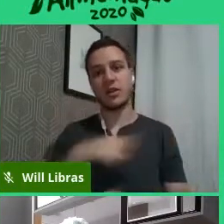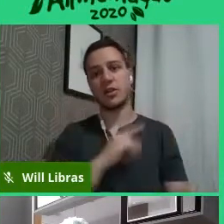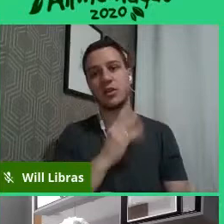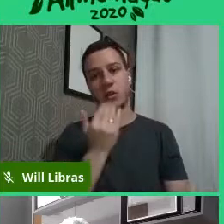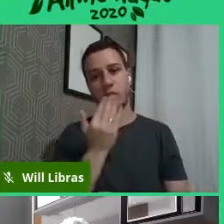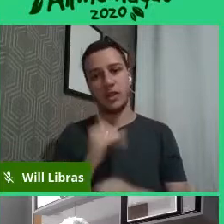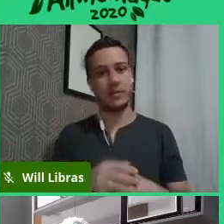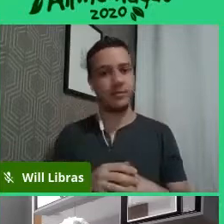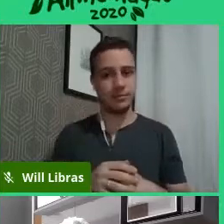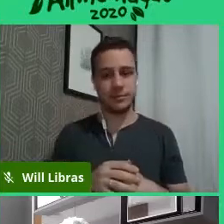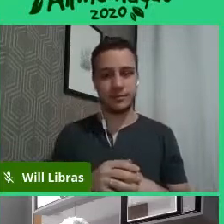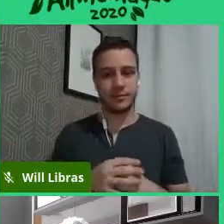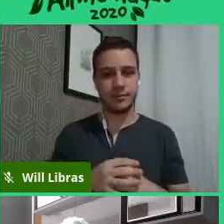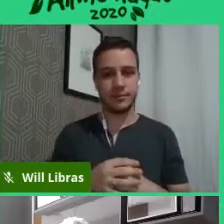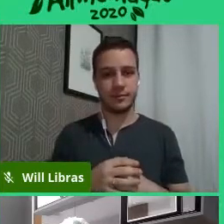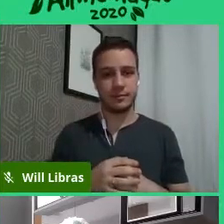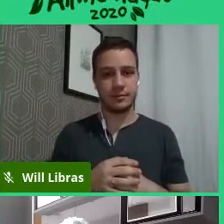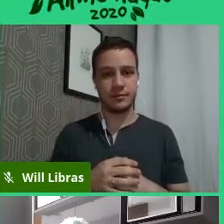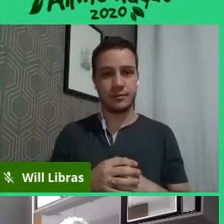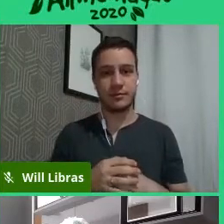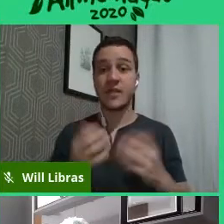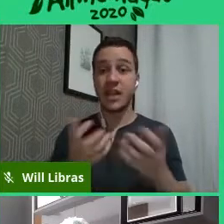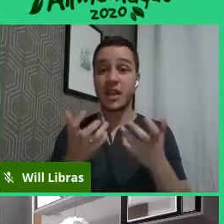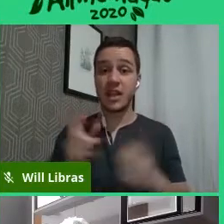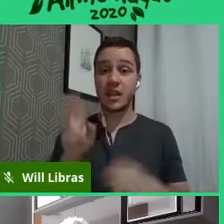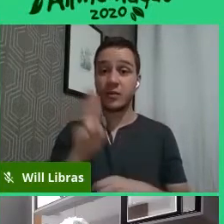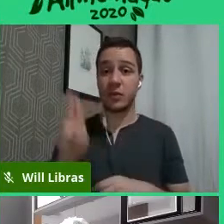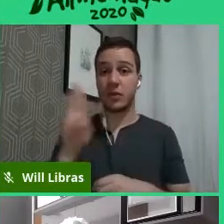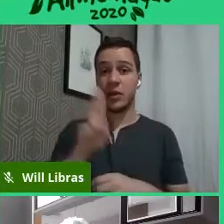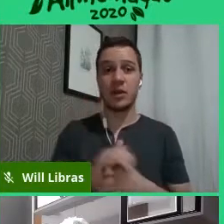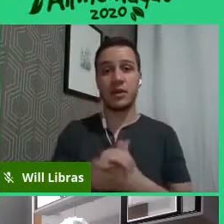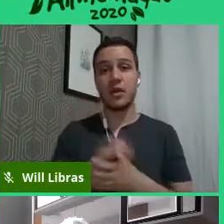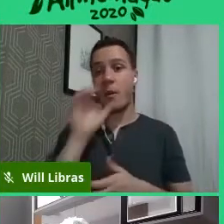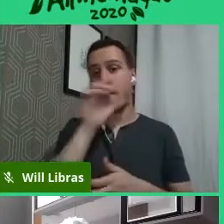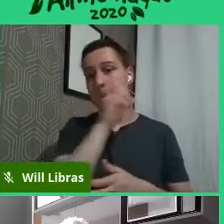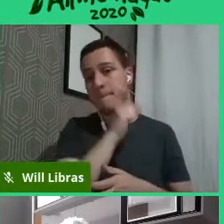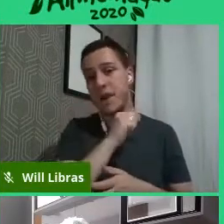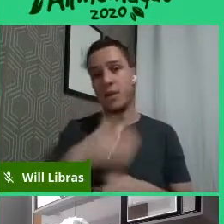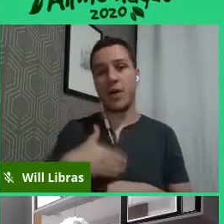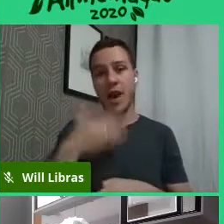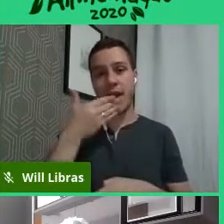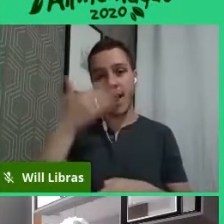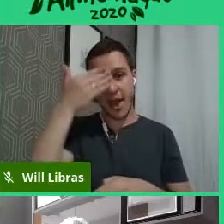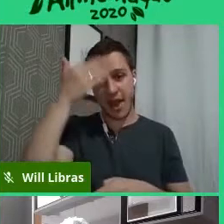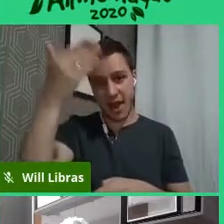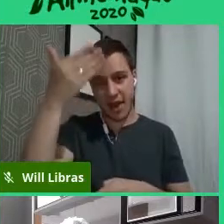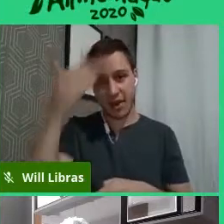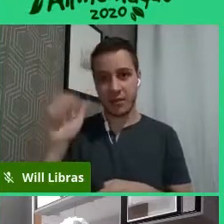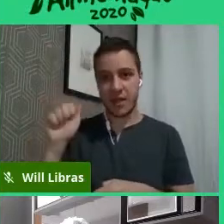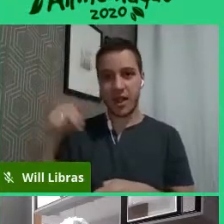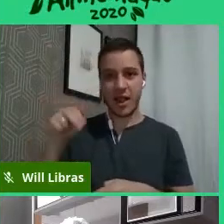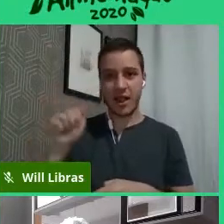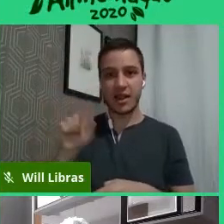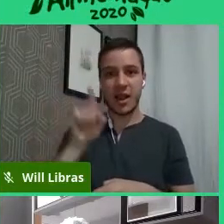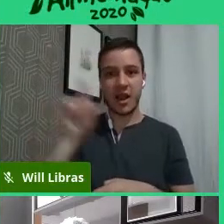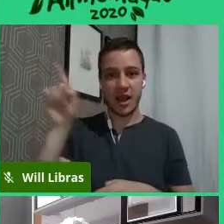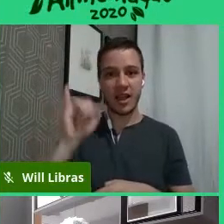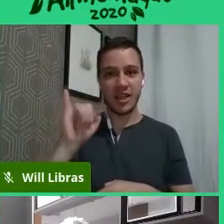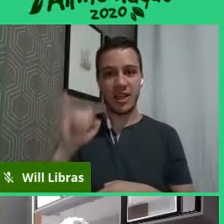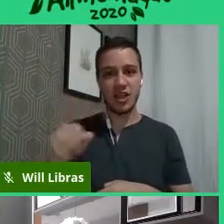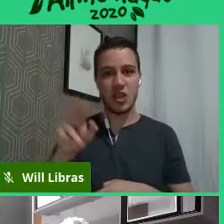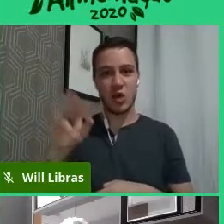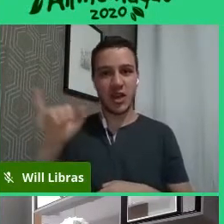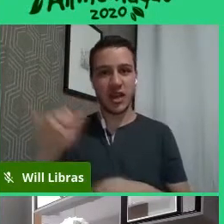refeições, né? Queria ter usado aqui o pão árabe da Ana, né, lá de Juí, ou o pão de banana